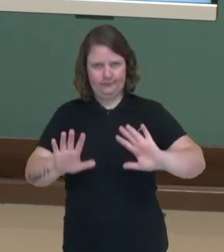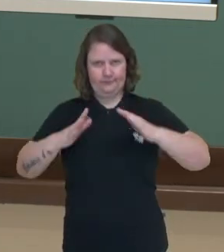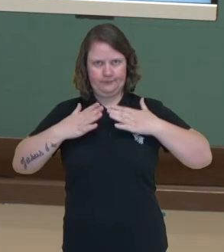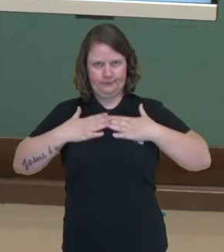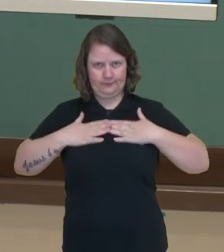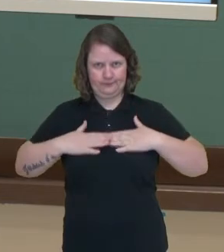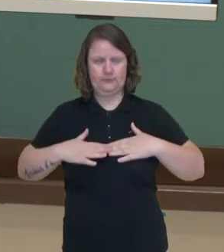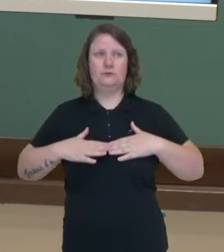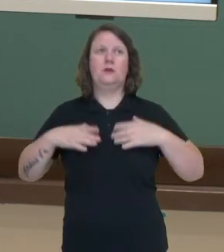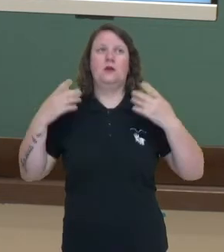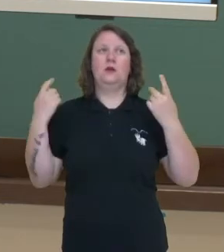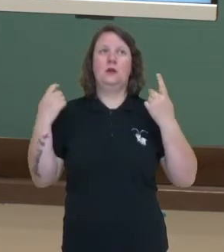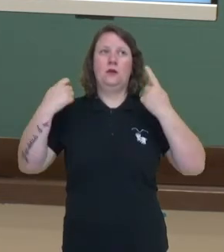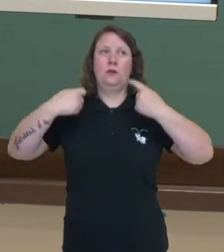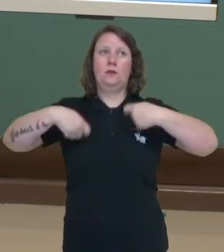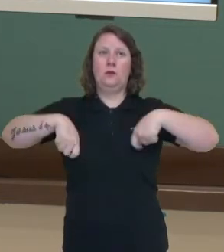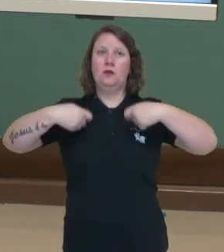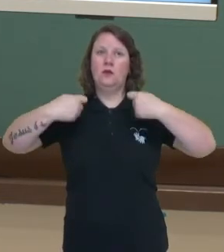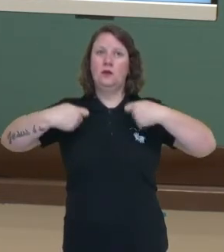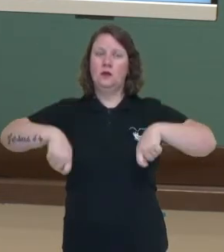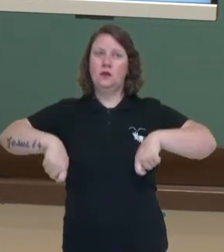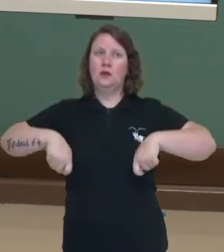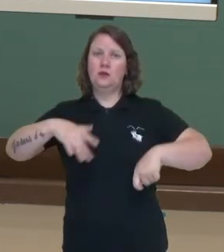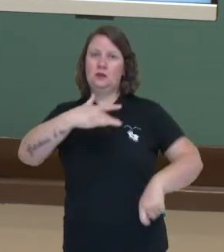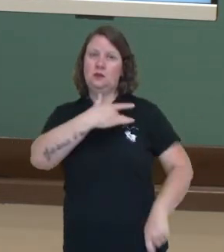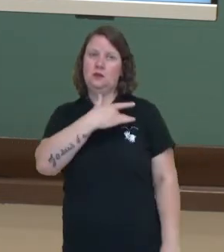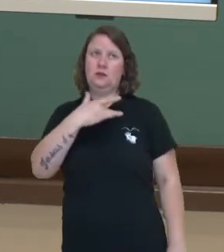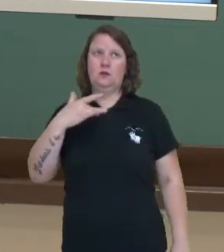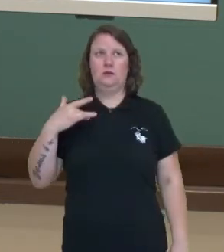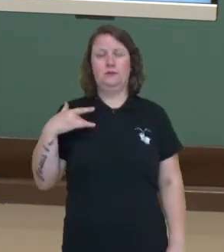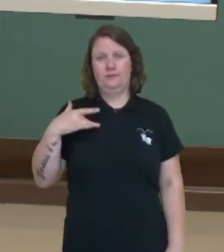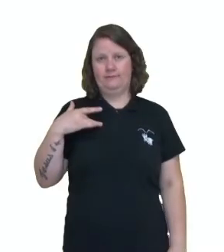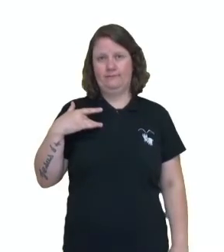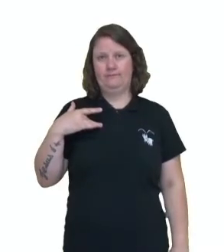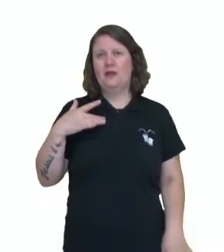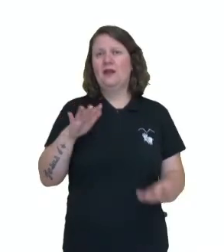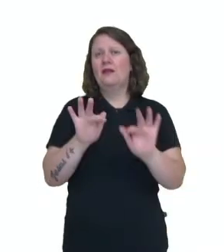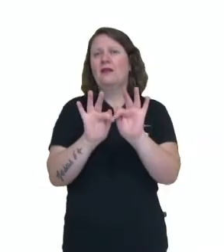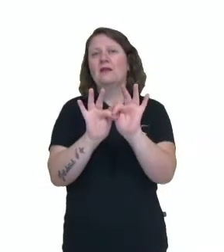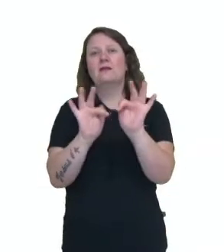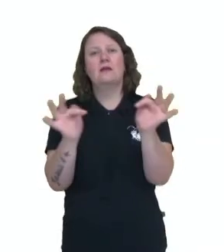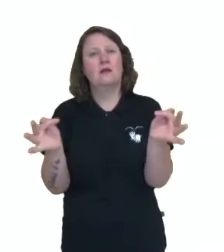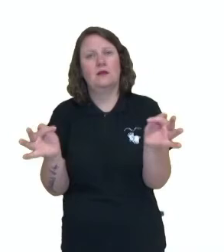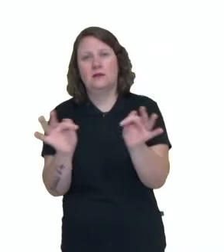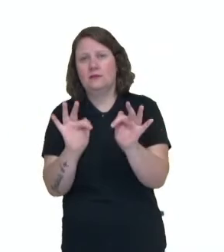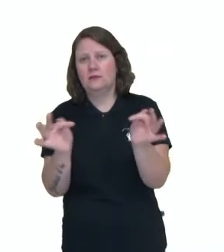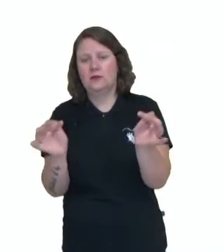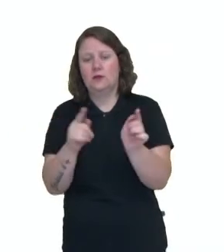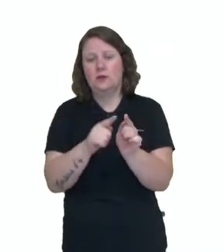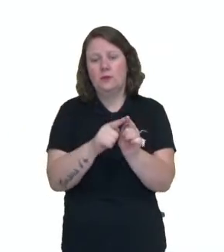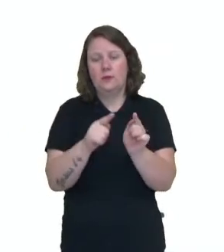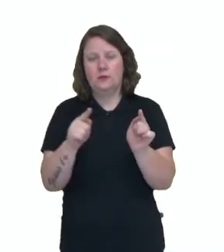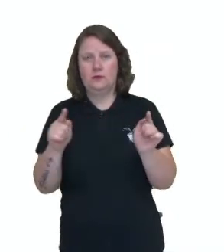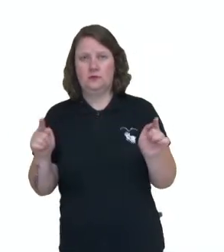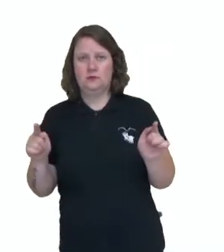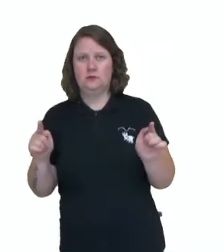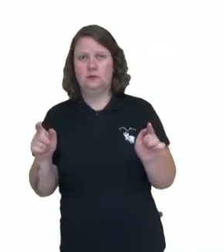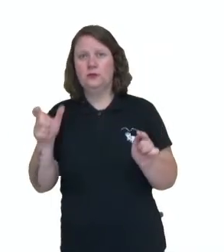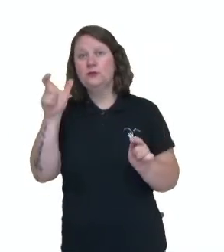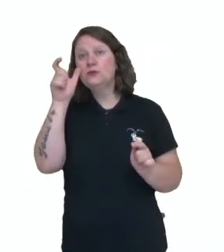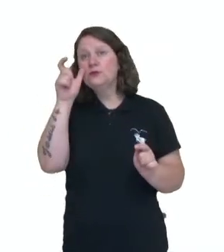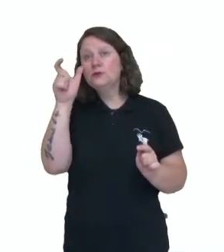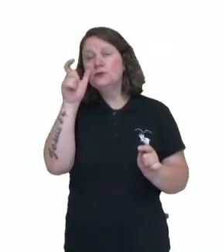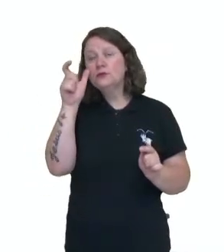necessário saúde. O nosso período aqui é simples. Isso mesmo, é simples. Nós acabamos de